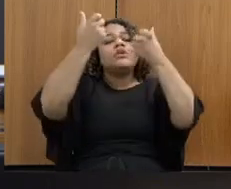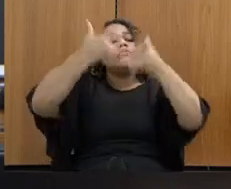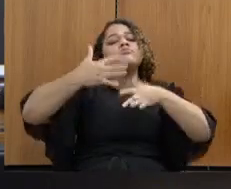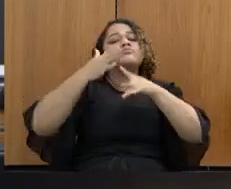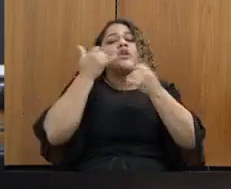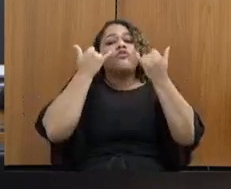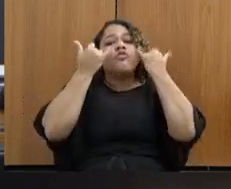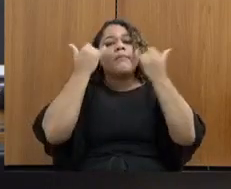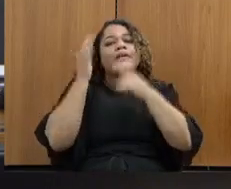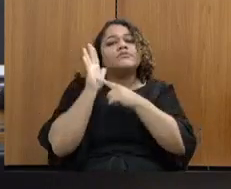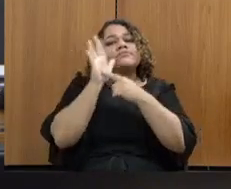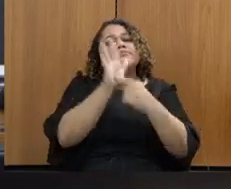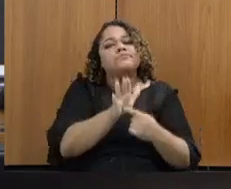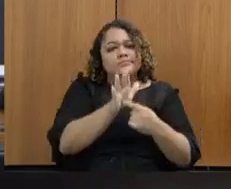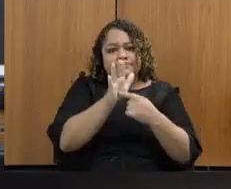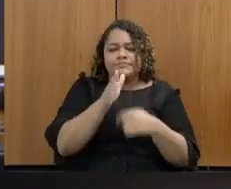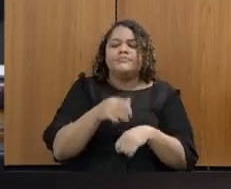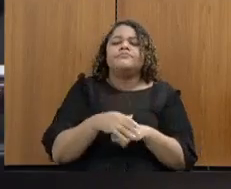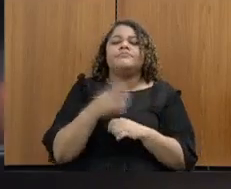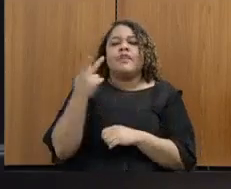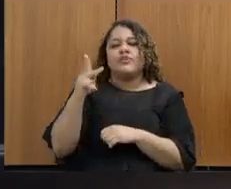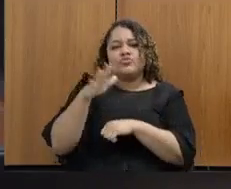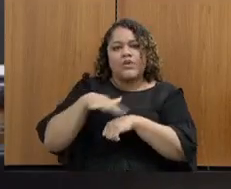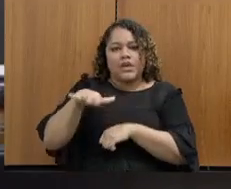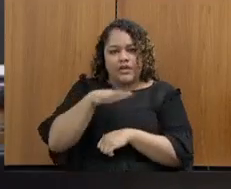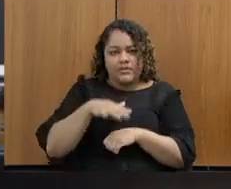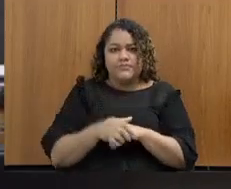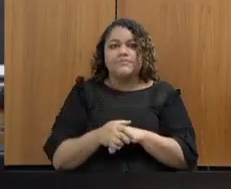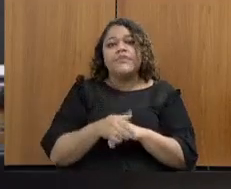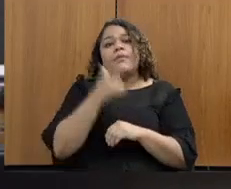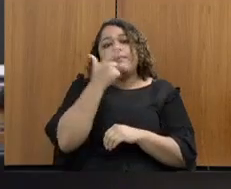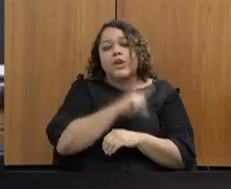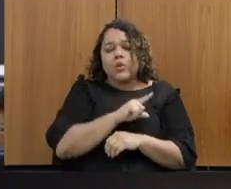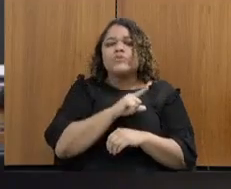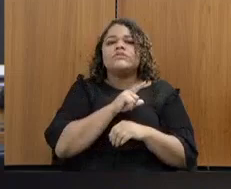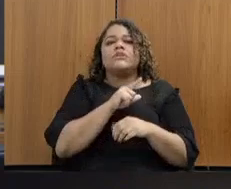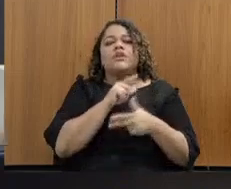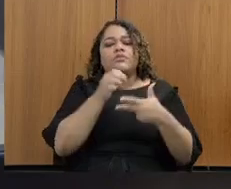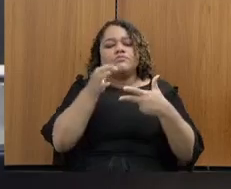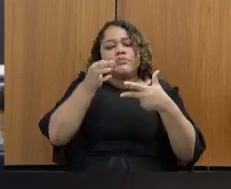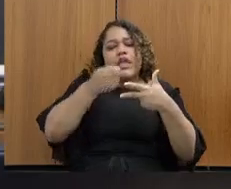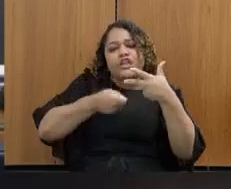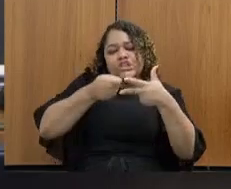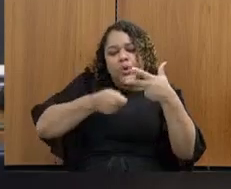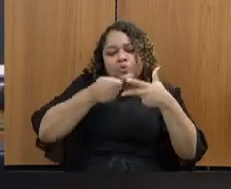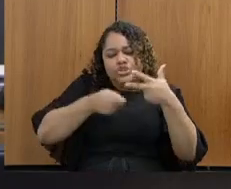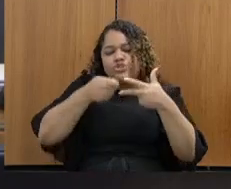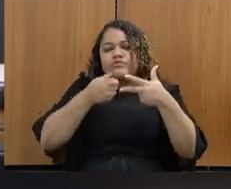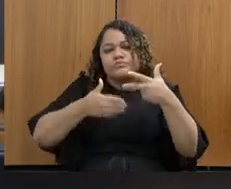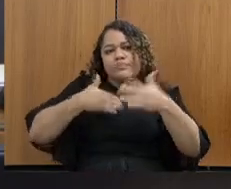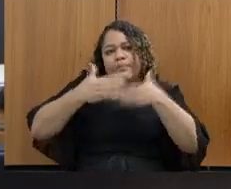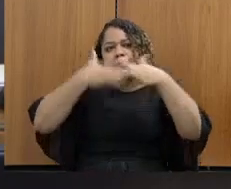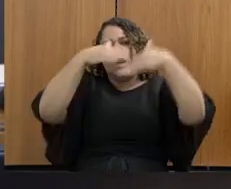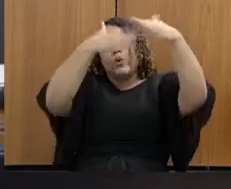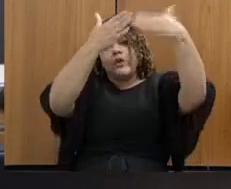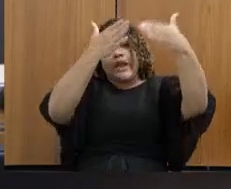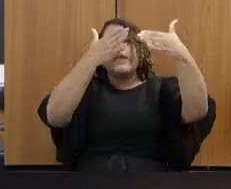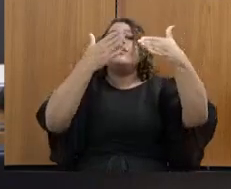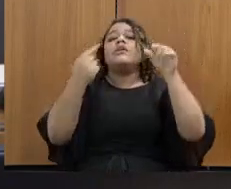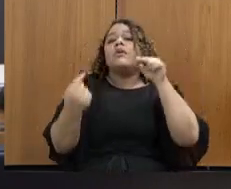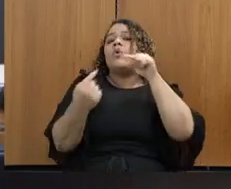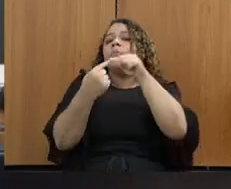o objetivo de aprimorar a atuação do Poder Executivo no atendimento das demandas da população